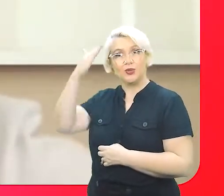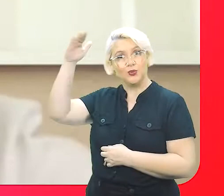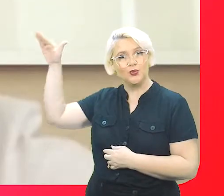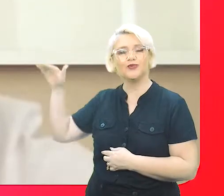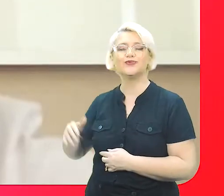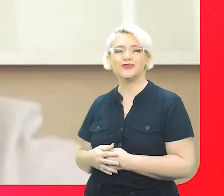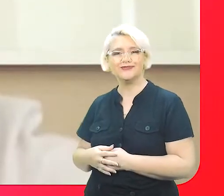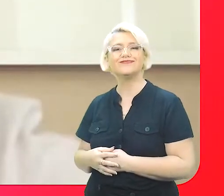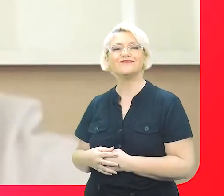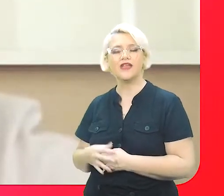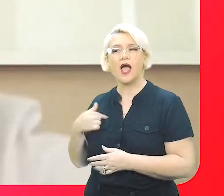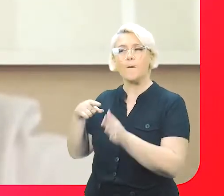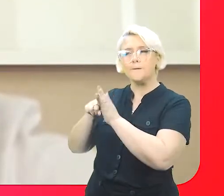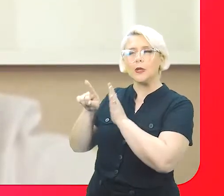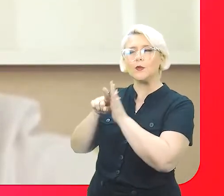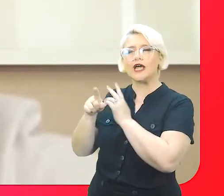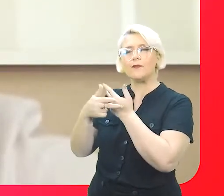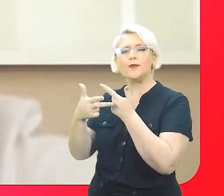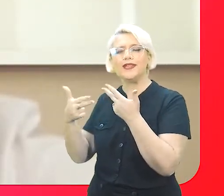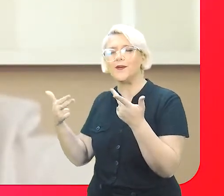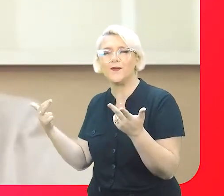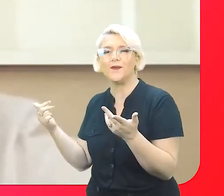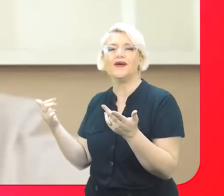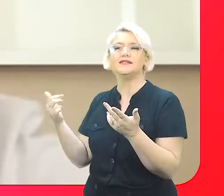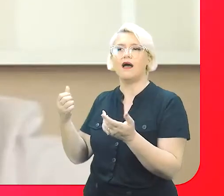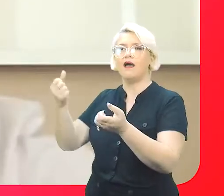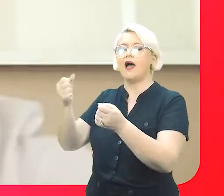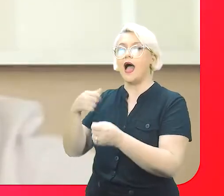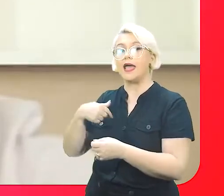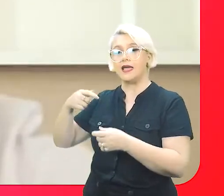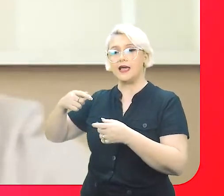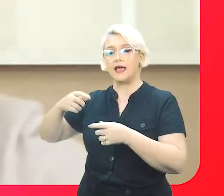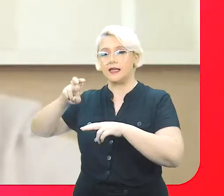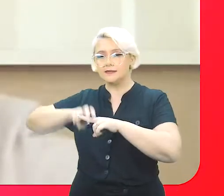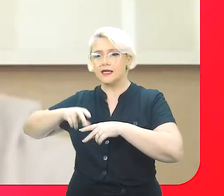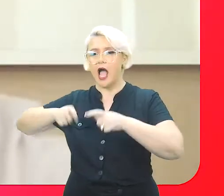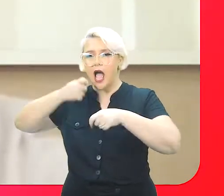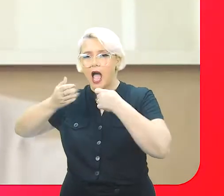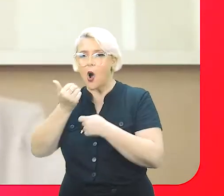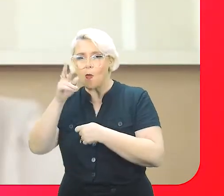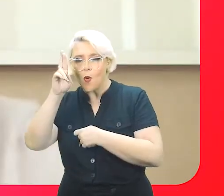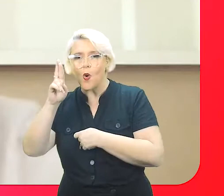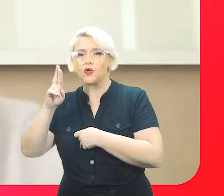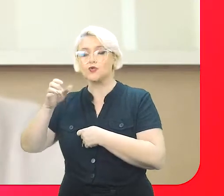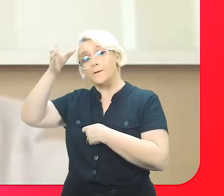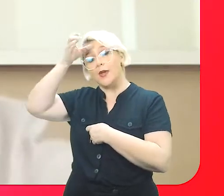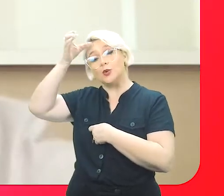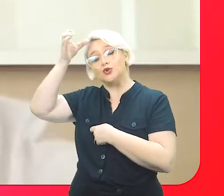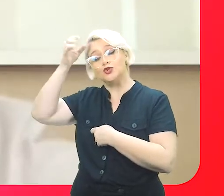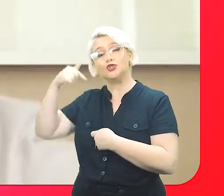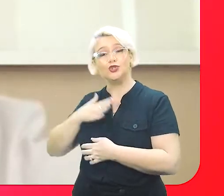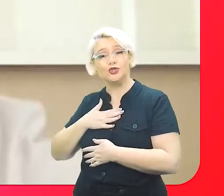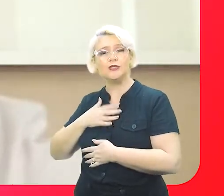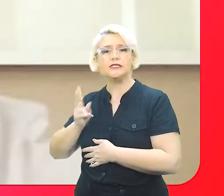e perguntava muita coisa. Eles iam almoçar lá em casa e o meu tio